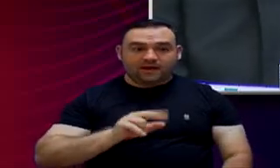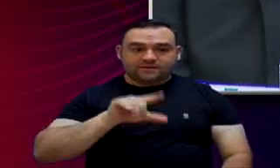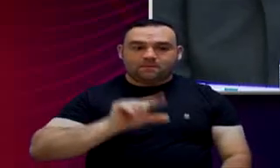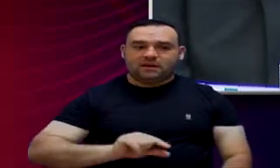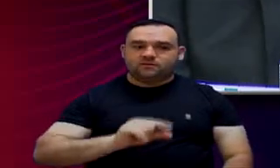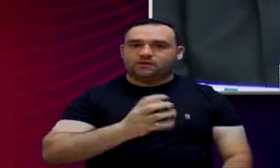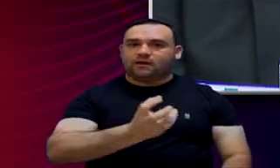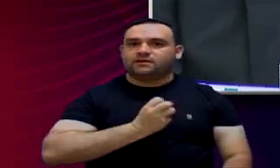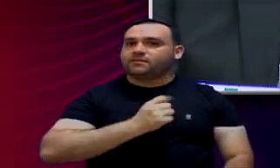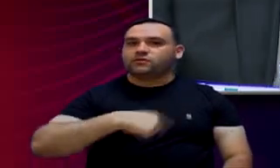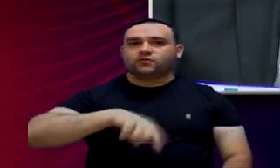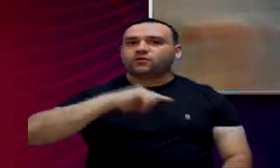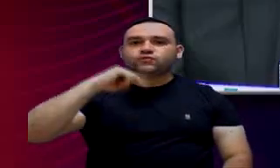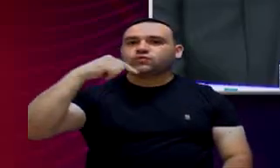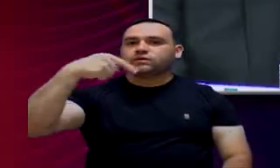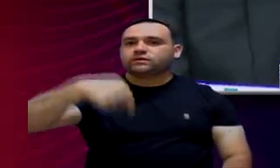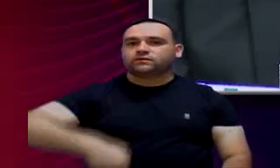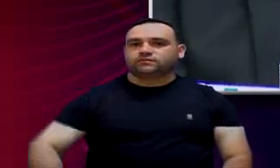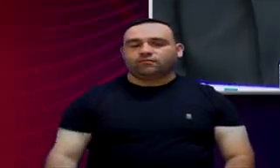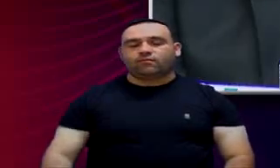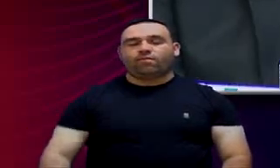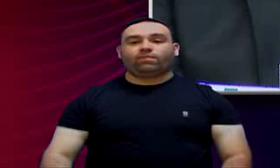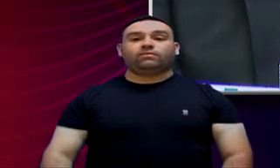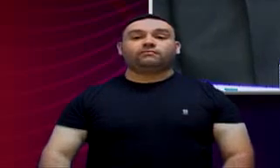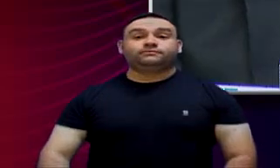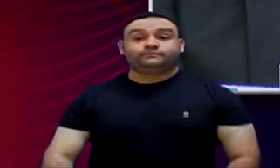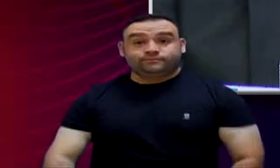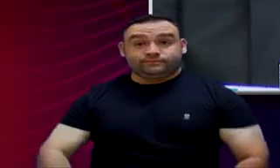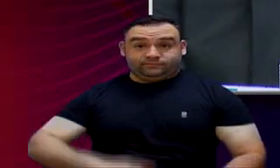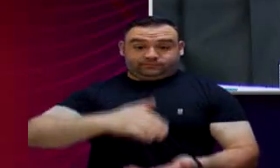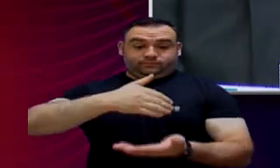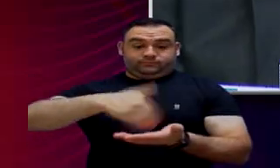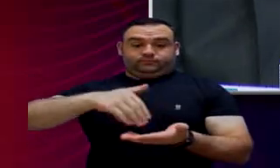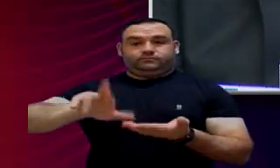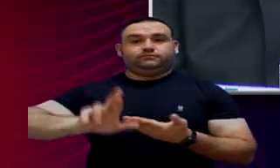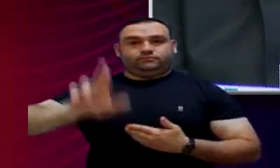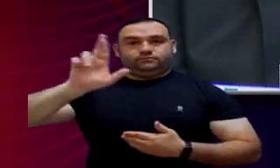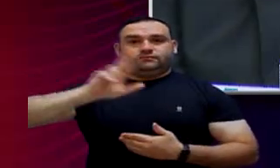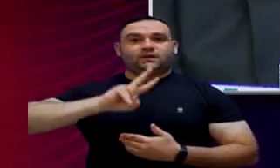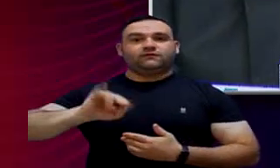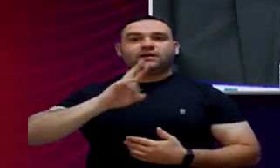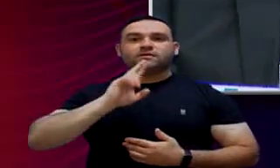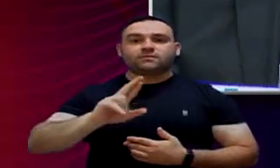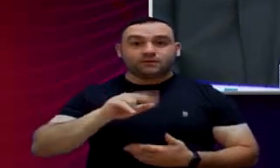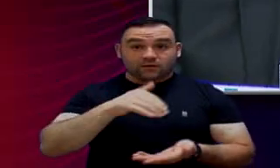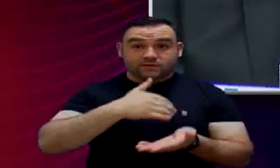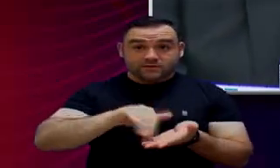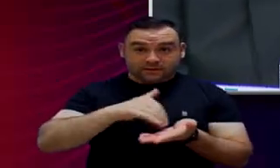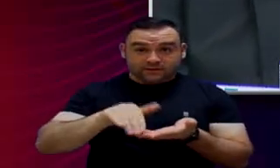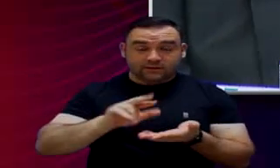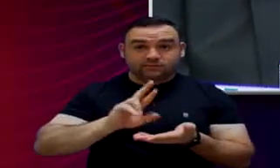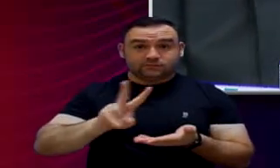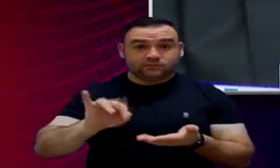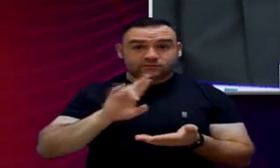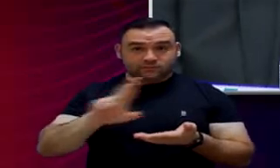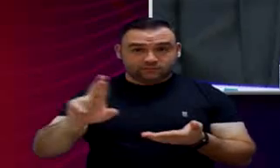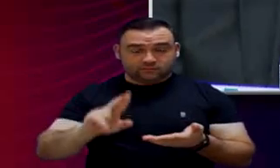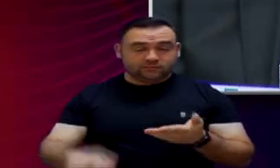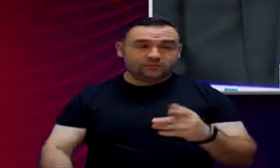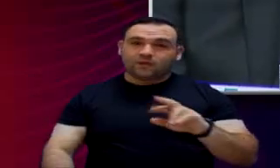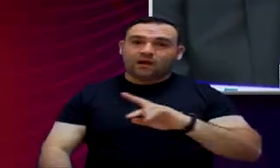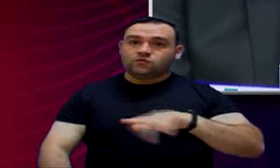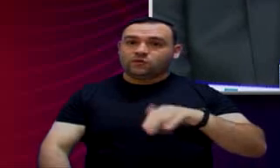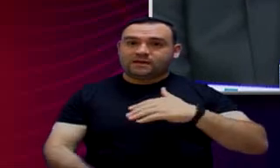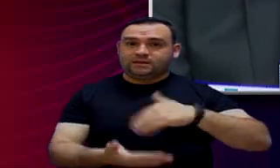mês isso a gente não consegue aqui vai poder responder o secretário que chama não